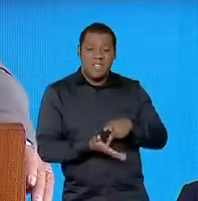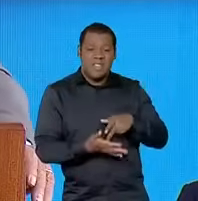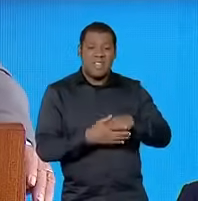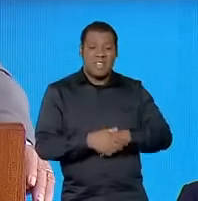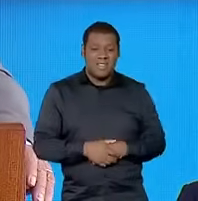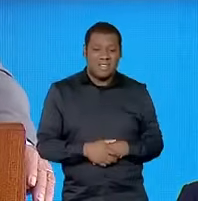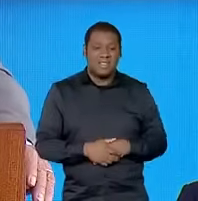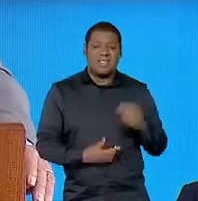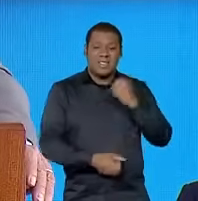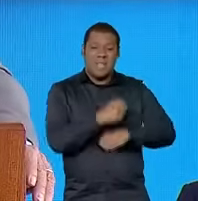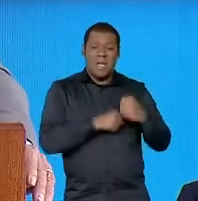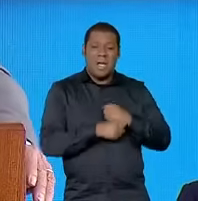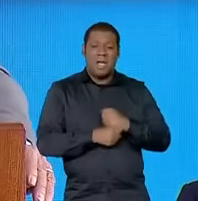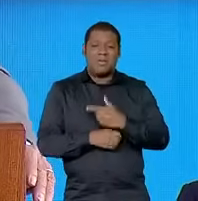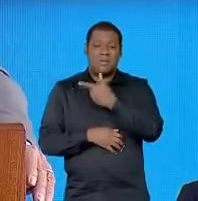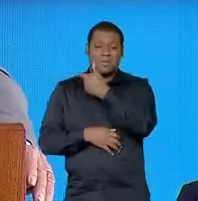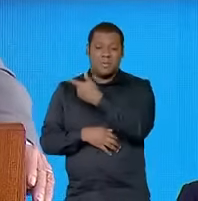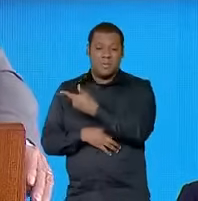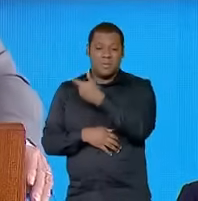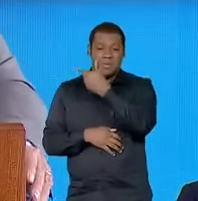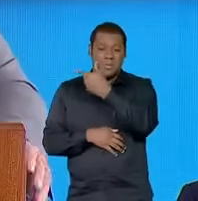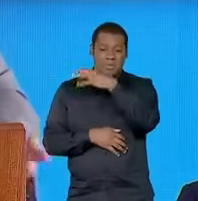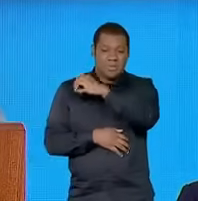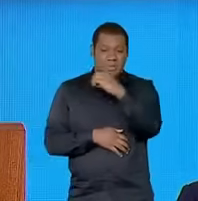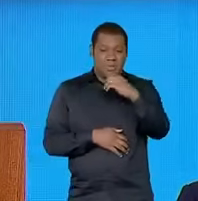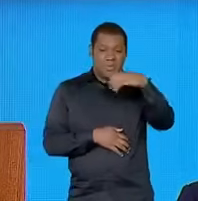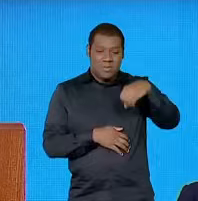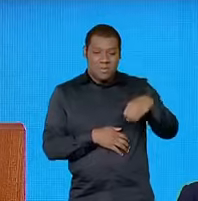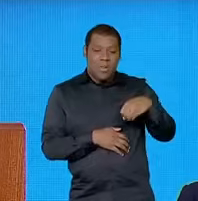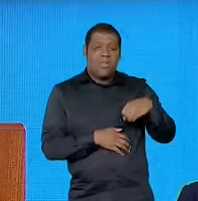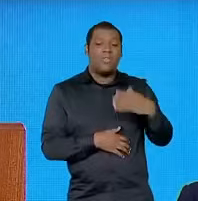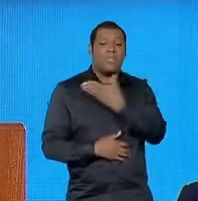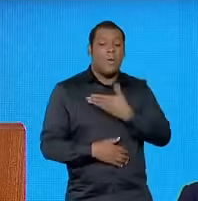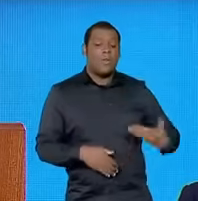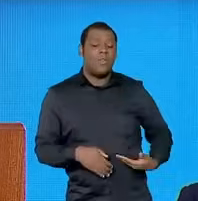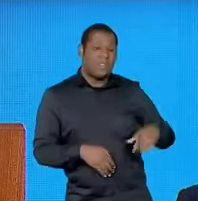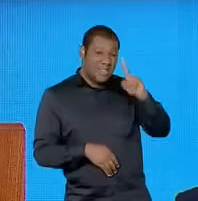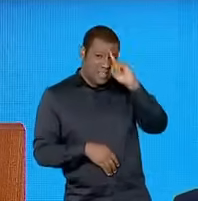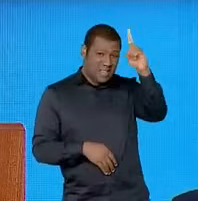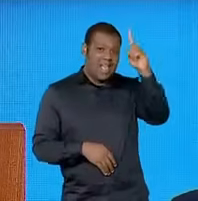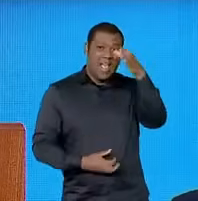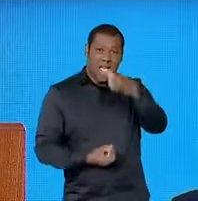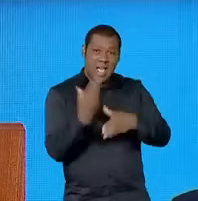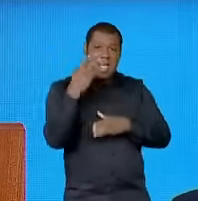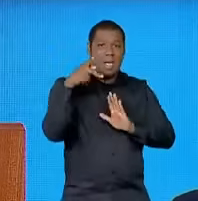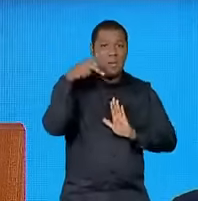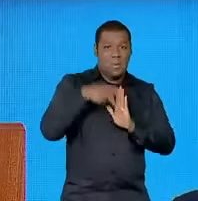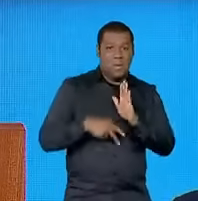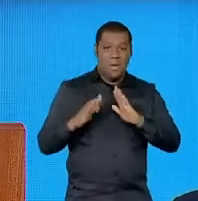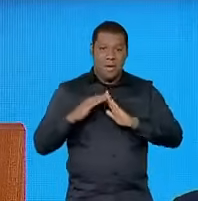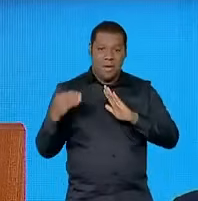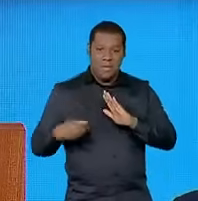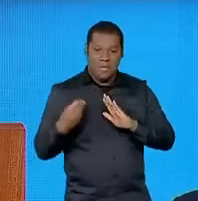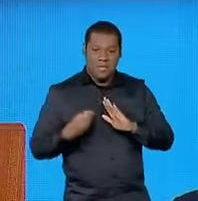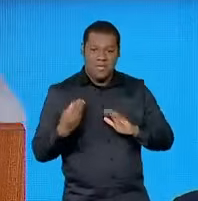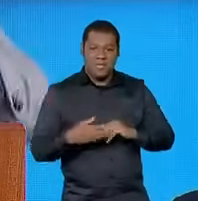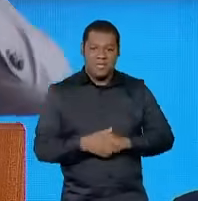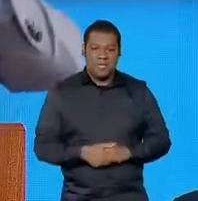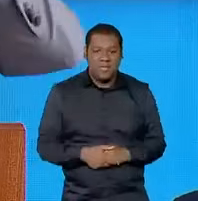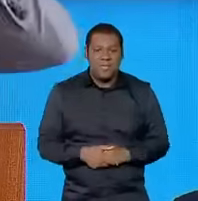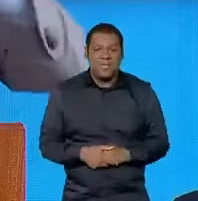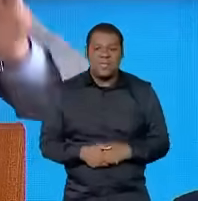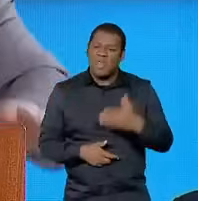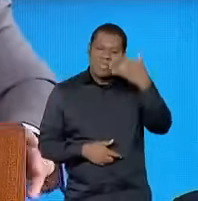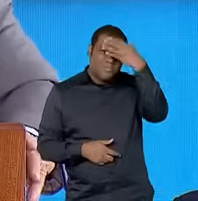em 2009, quando nós tivemos a ideia de lançar o Minha Casa Minha Vida. Eu nunca